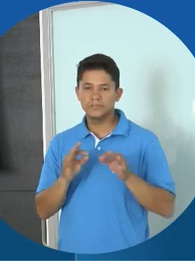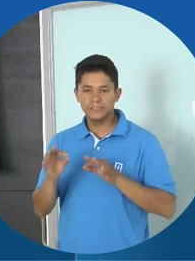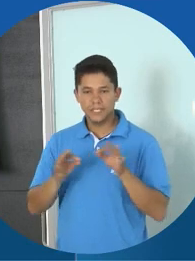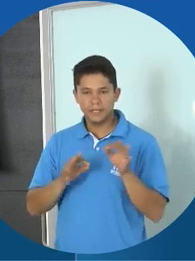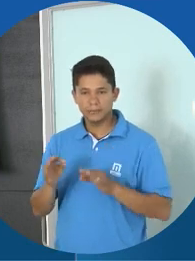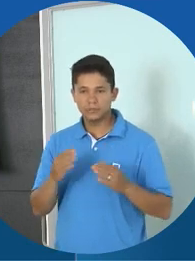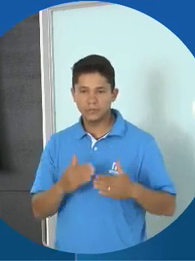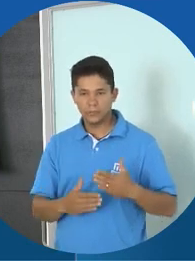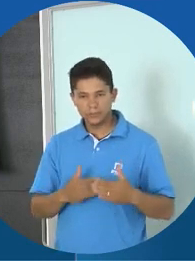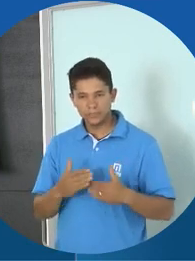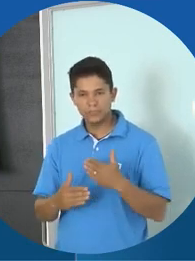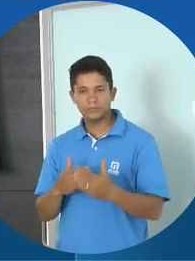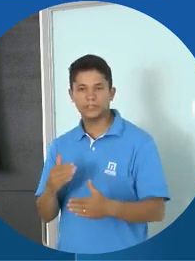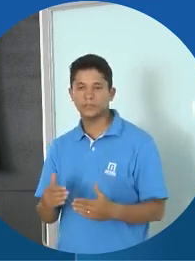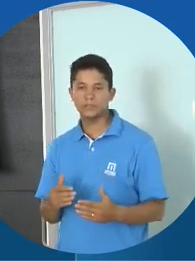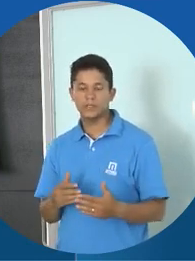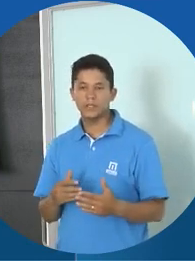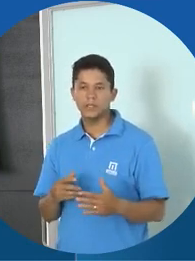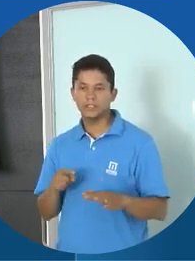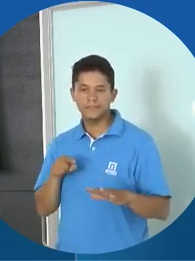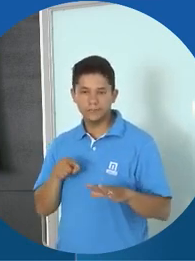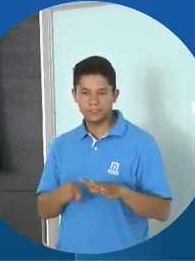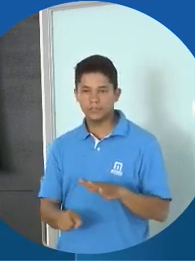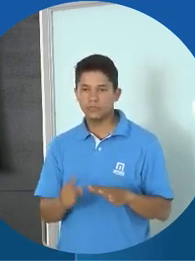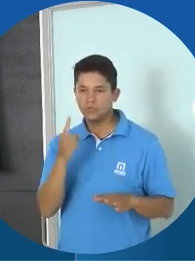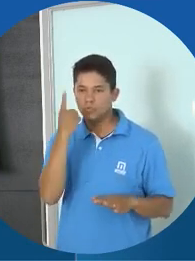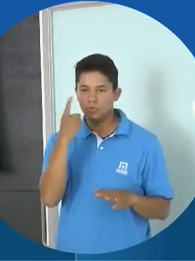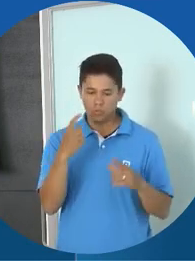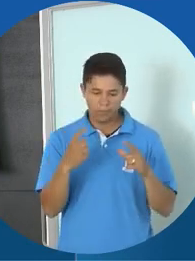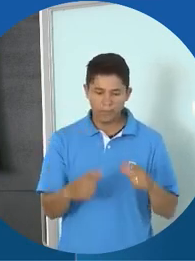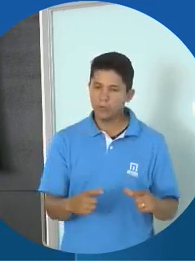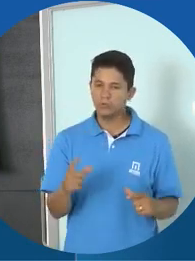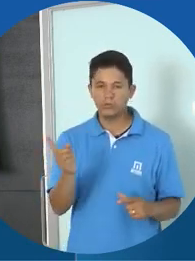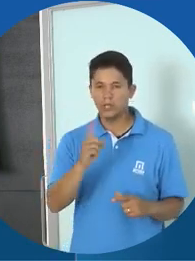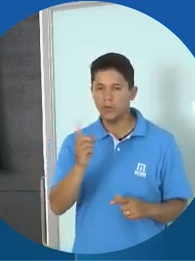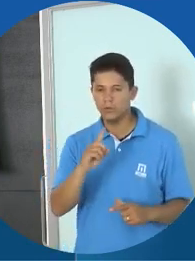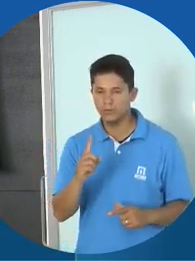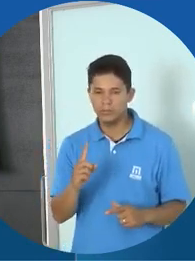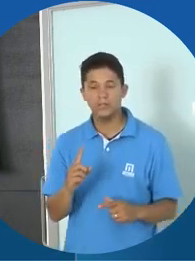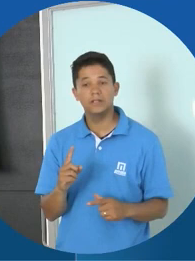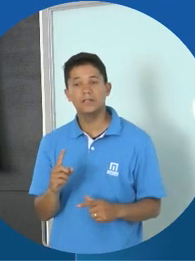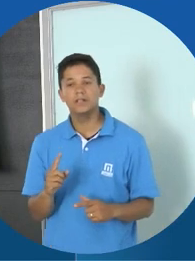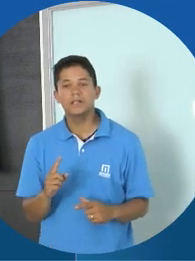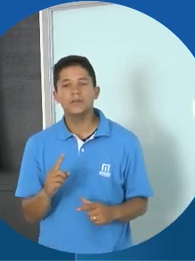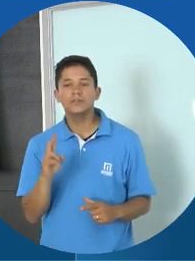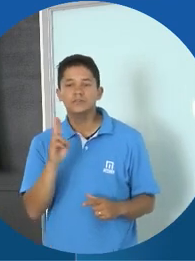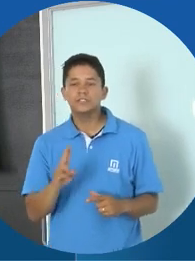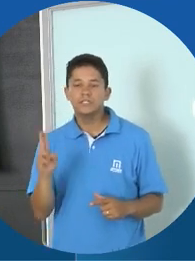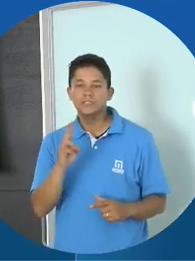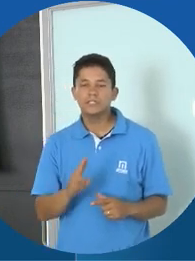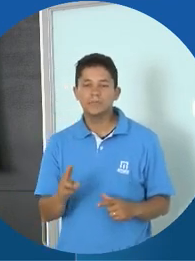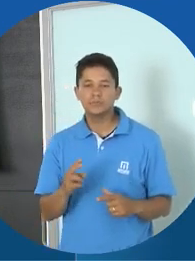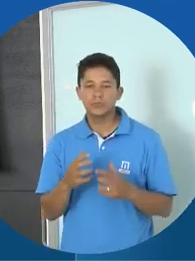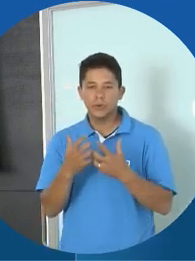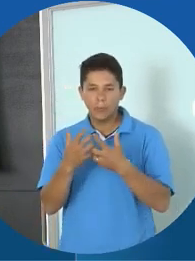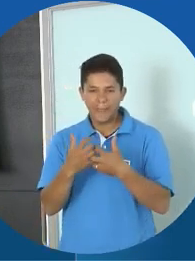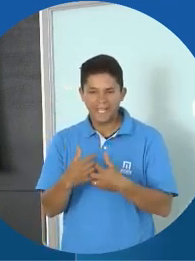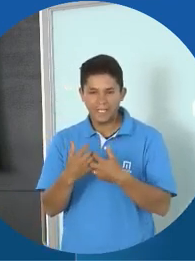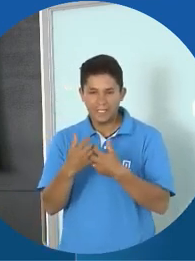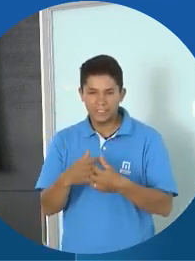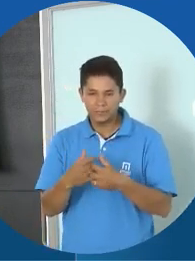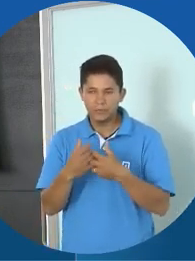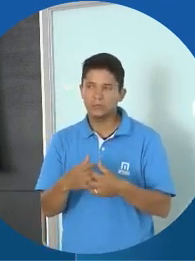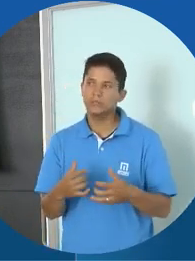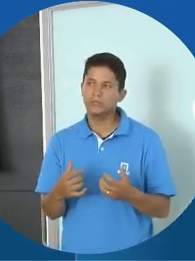a injeção por um único ponto, nós utilizamos esse mecanismo de injeção em vários pontos,